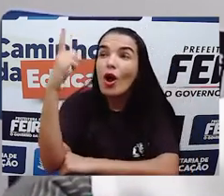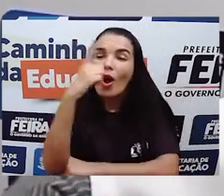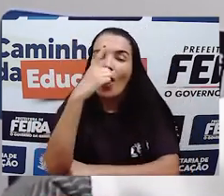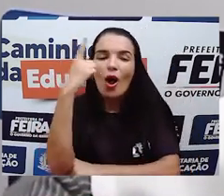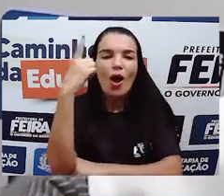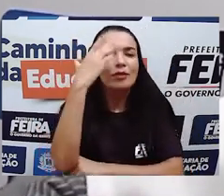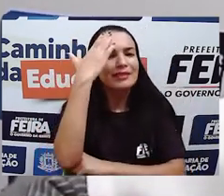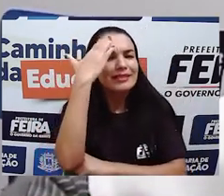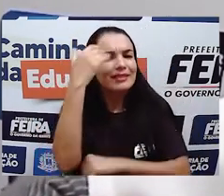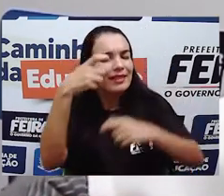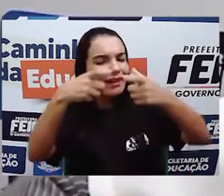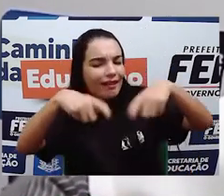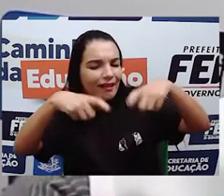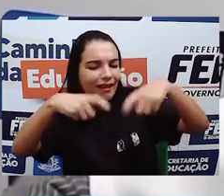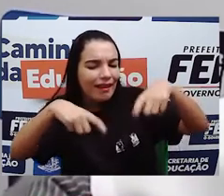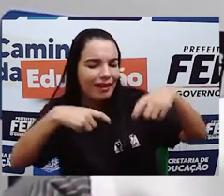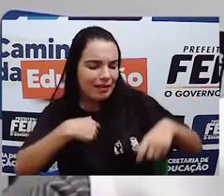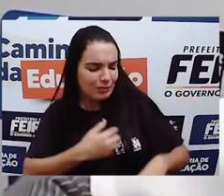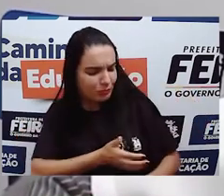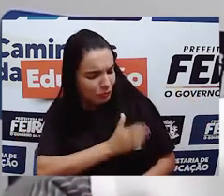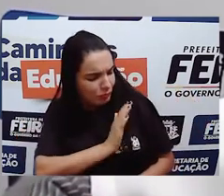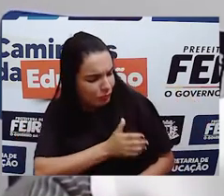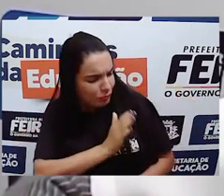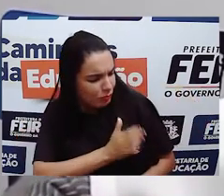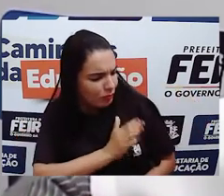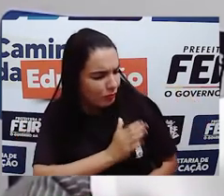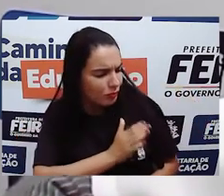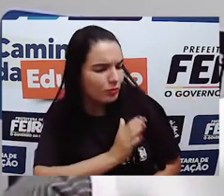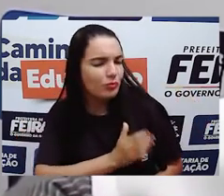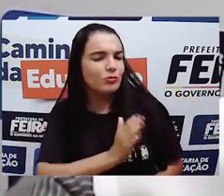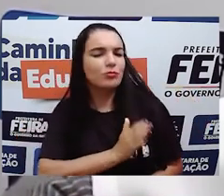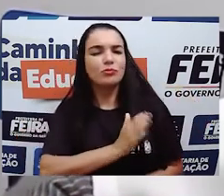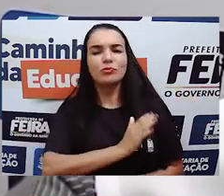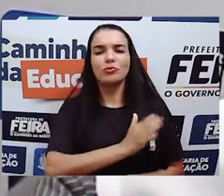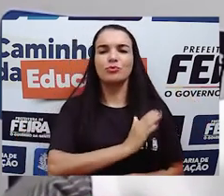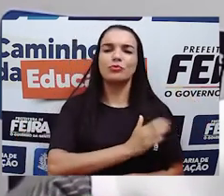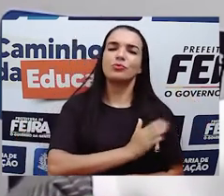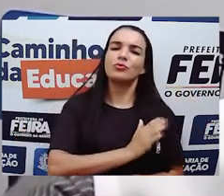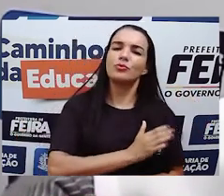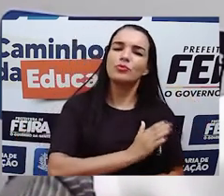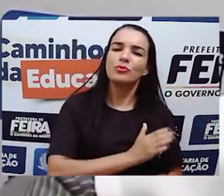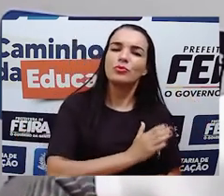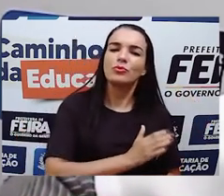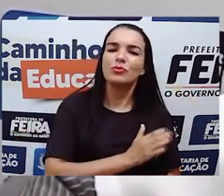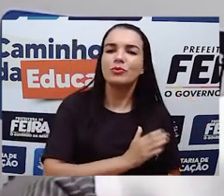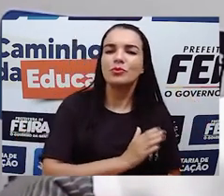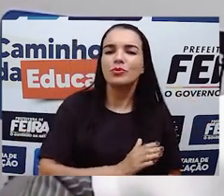sol, o que bate lá meu coração.